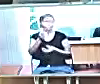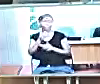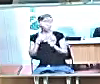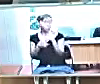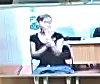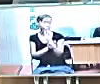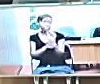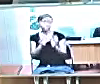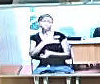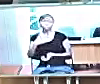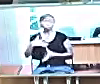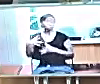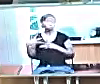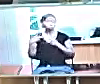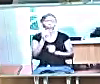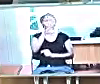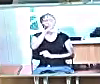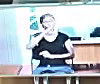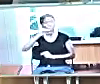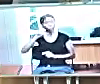servidores do estado